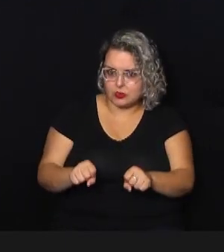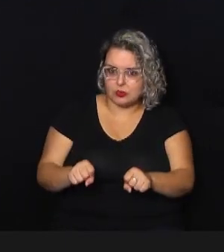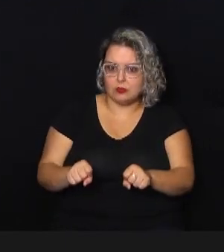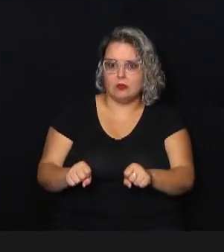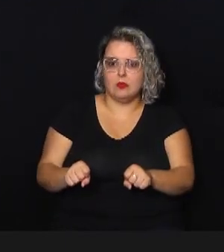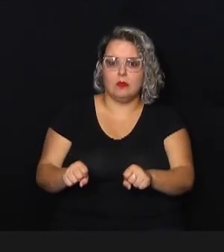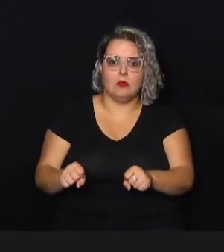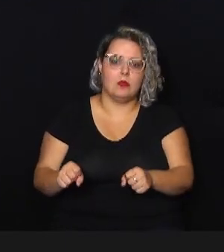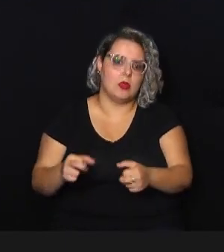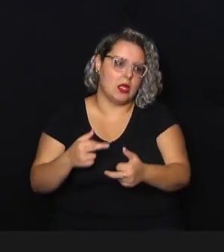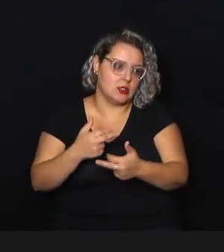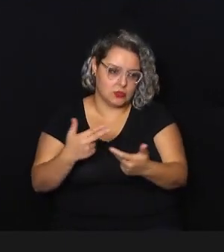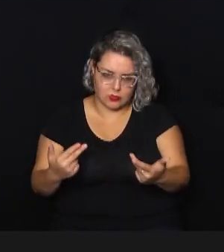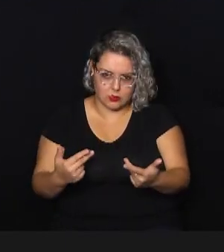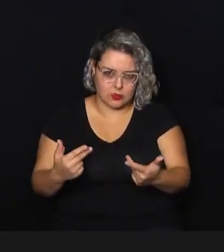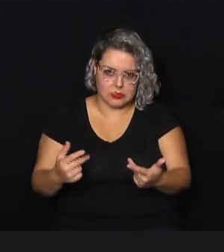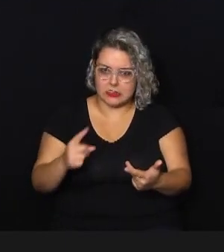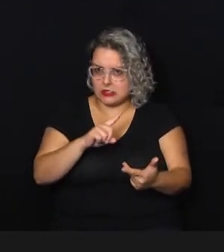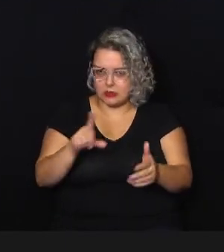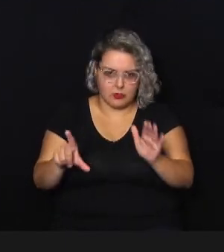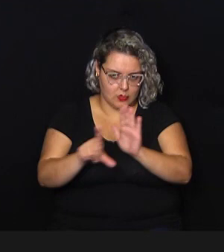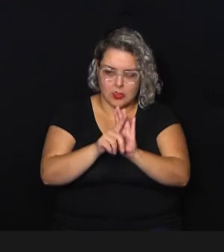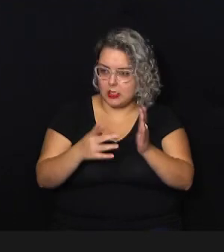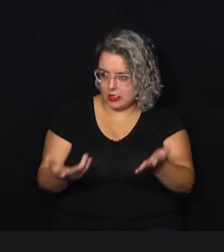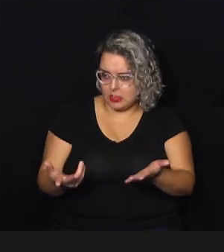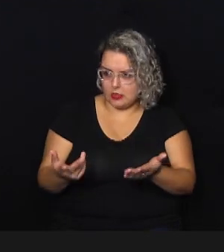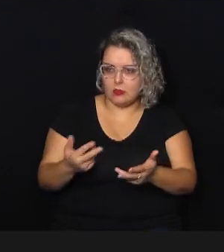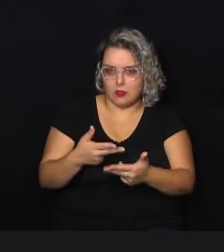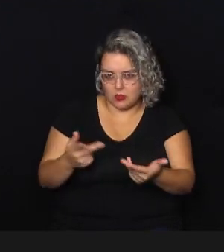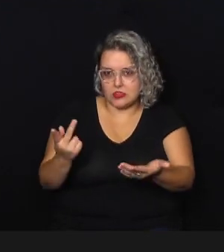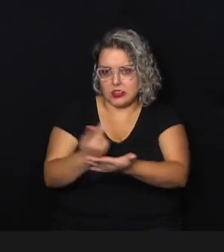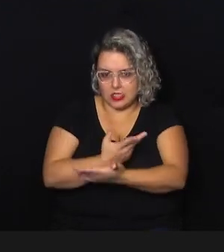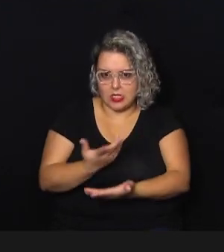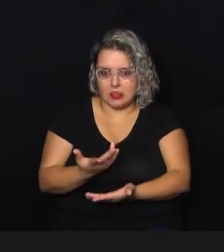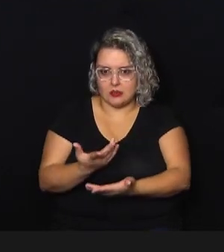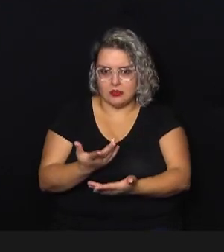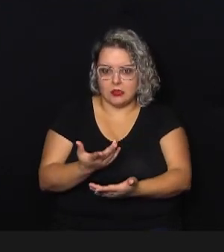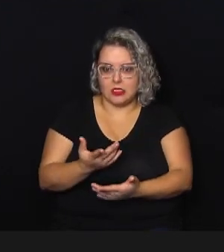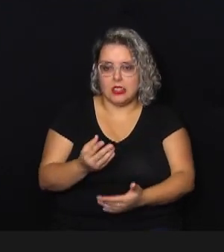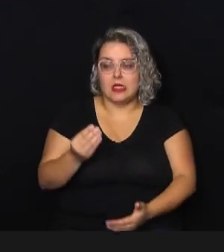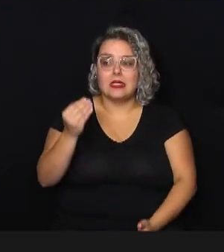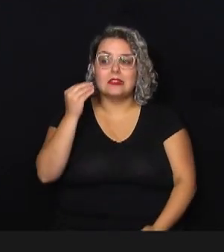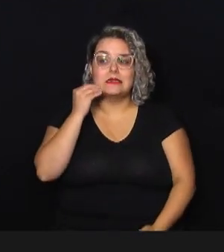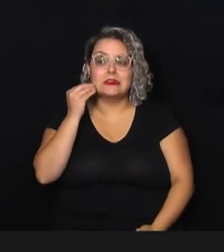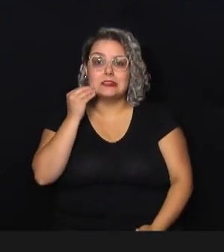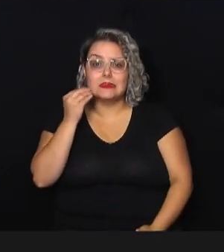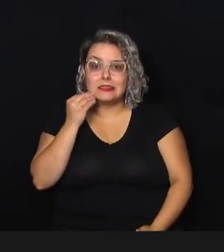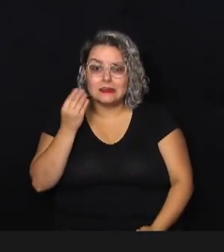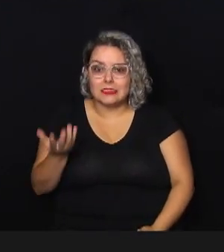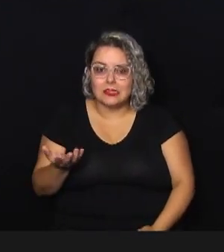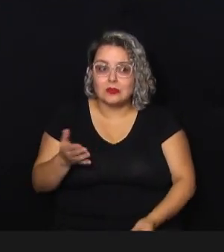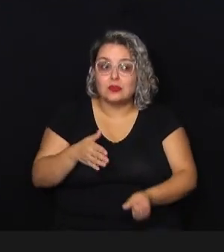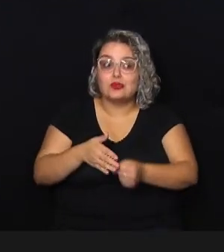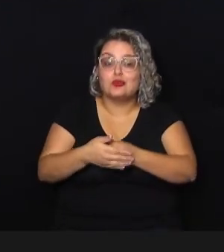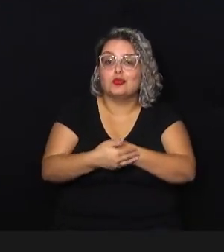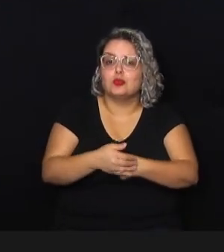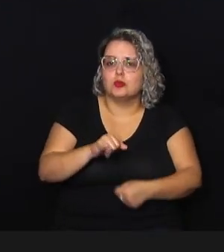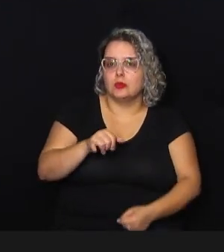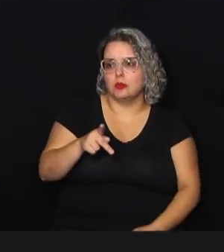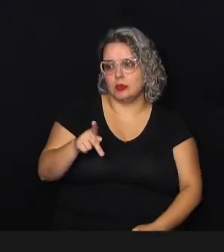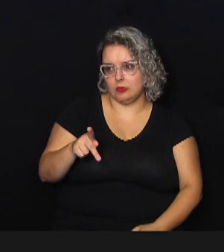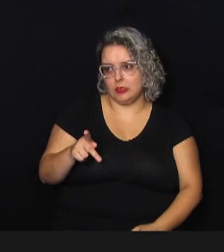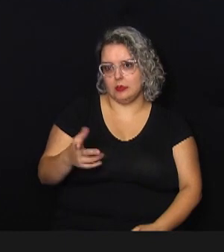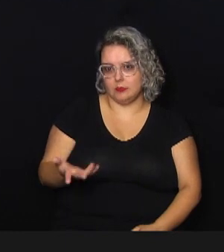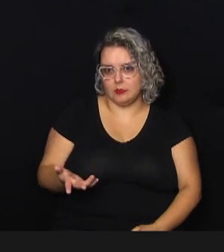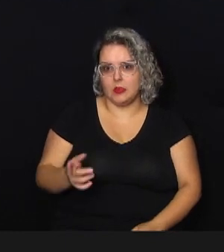e ilegais, eles buscam de diversas formas maquiar esses IPs, né? E é através também